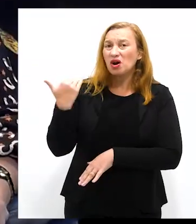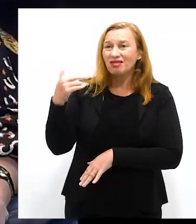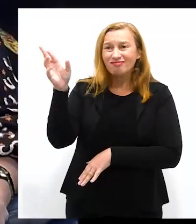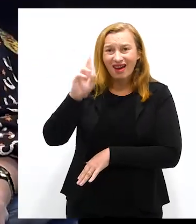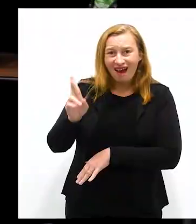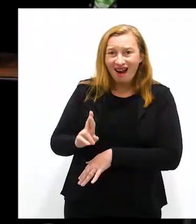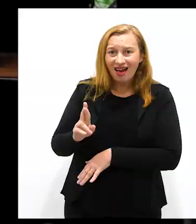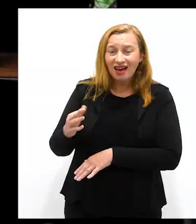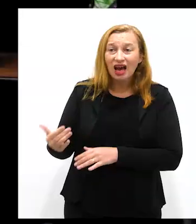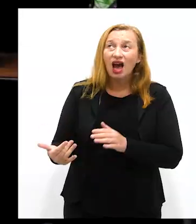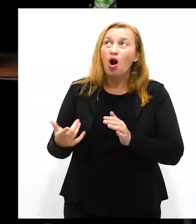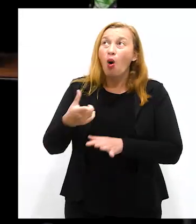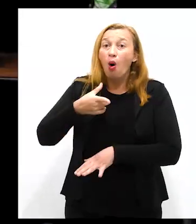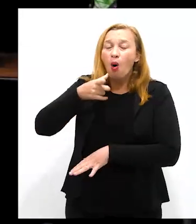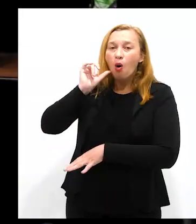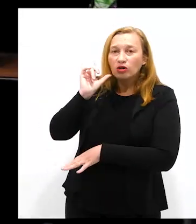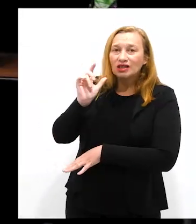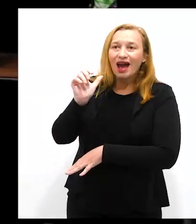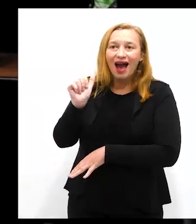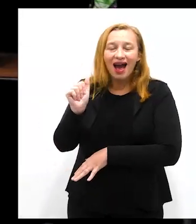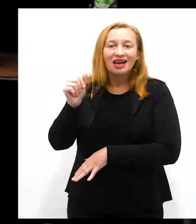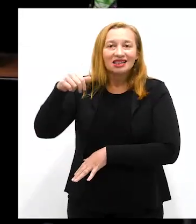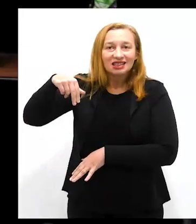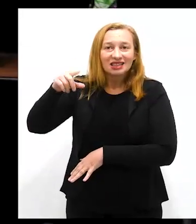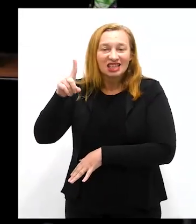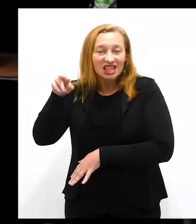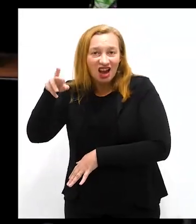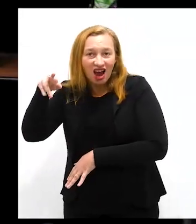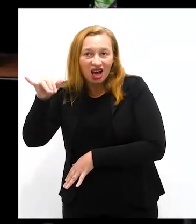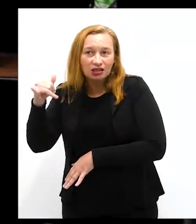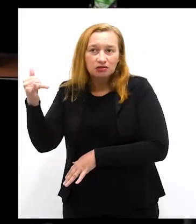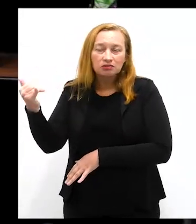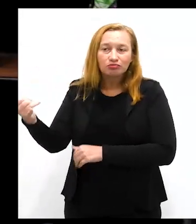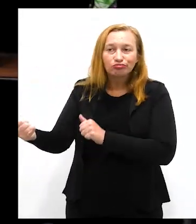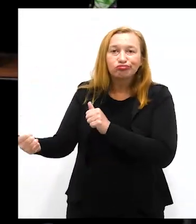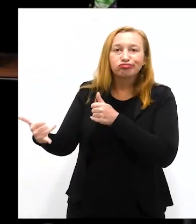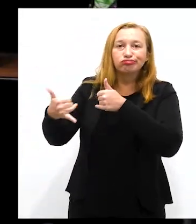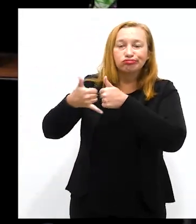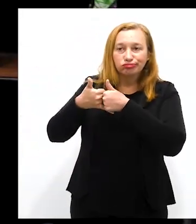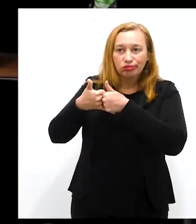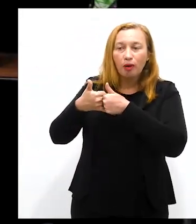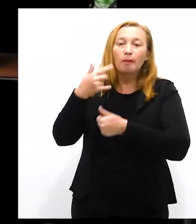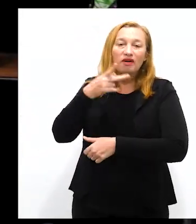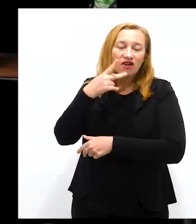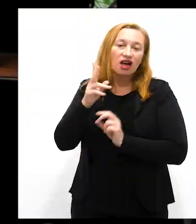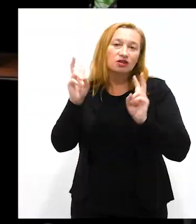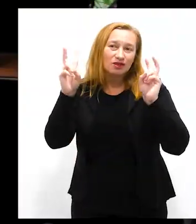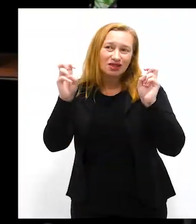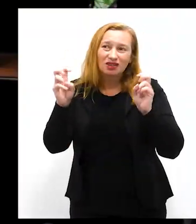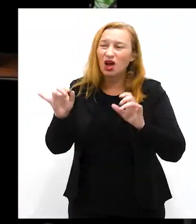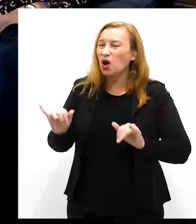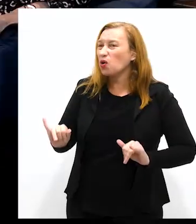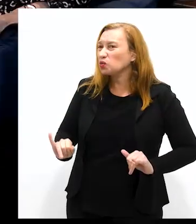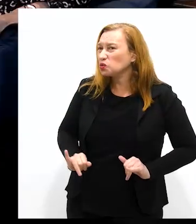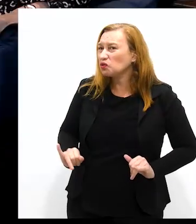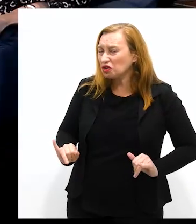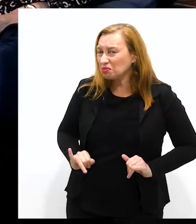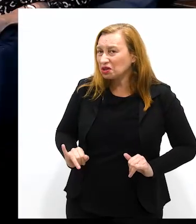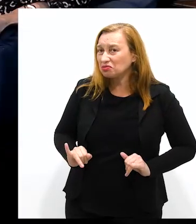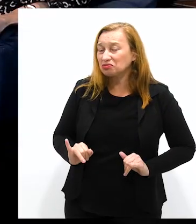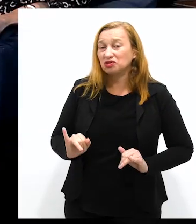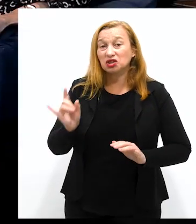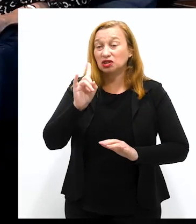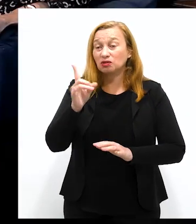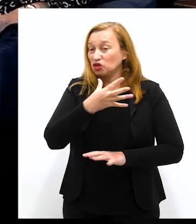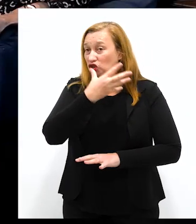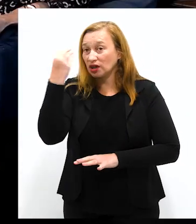Realengo. Realengo. Ainda ontem a Adriana me ligou e queria falar sobre isso. Eu fiz um Porque trabalho lá também e é uma dor que não passa. Foi a